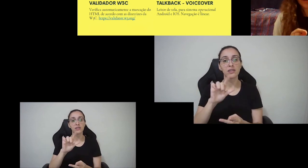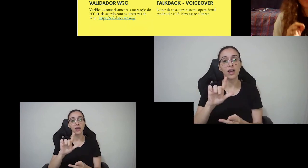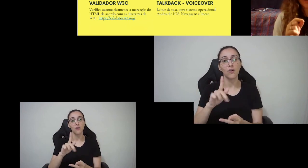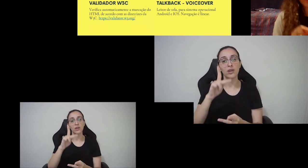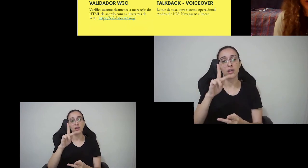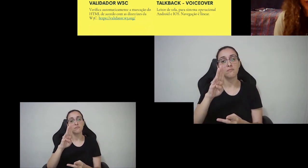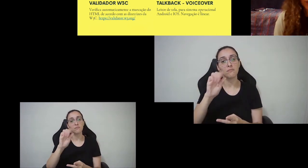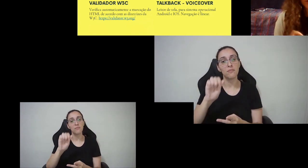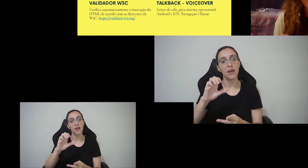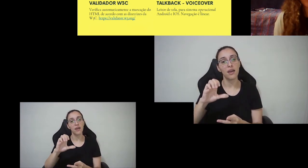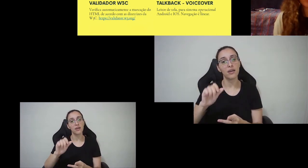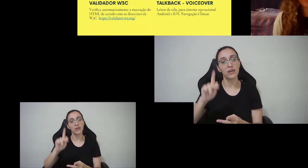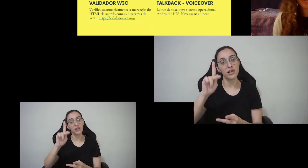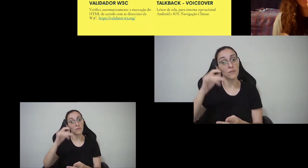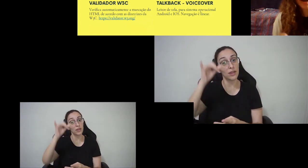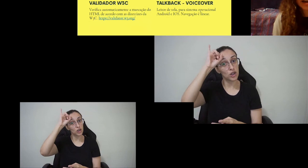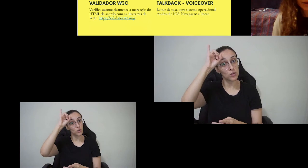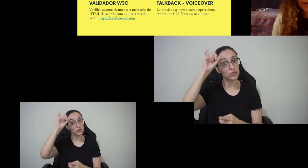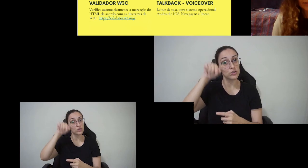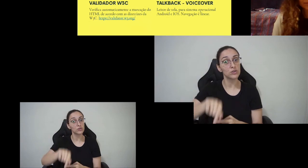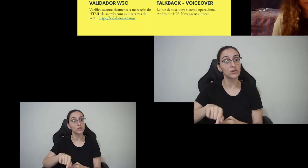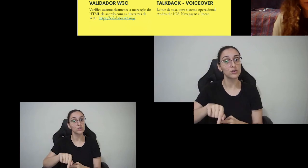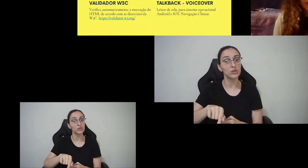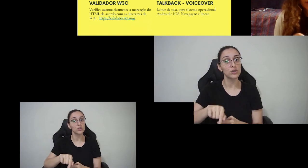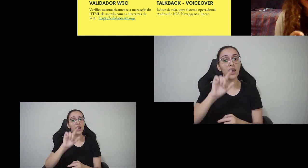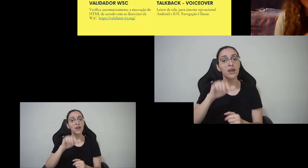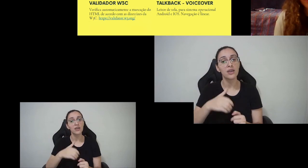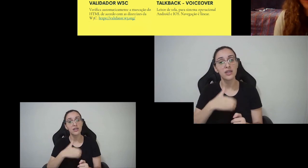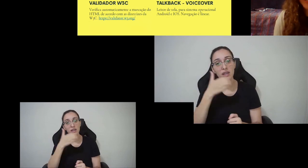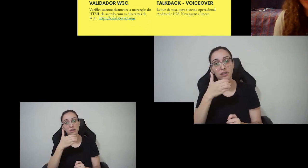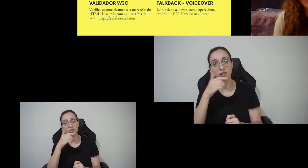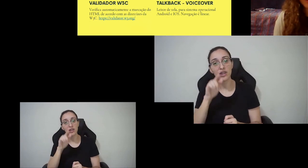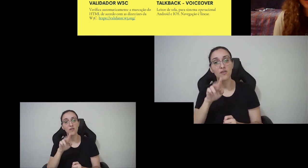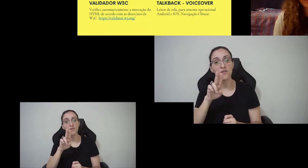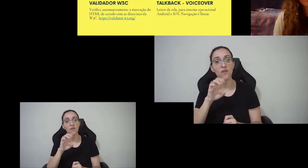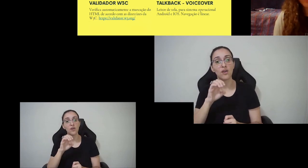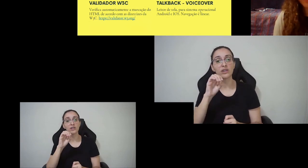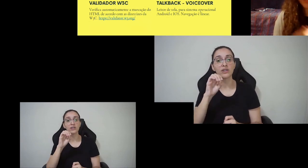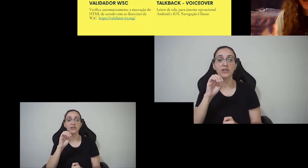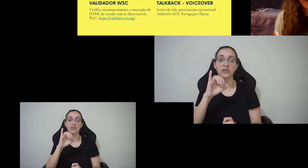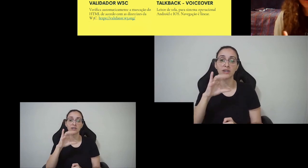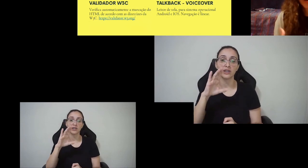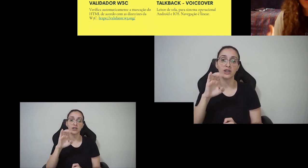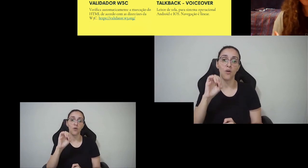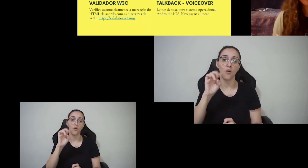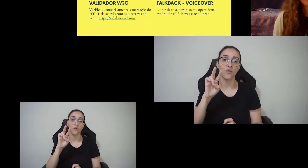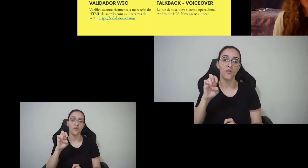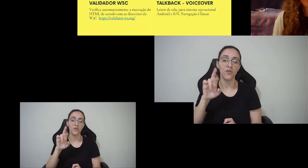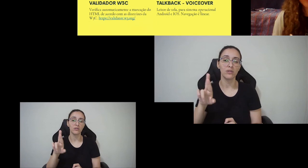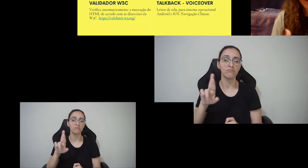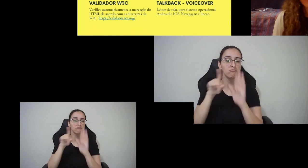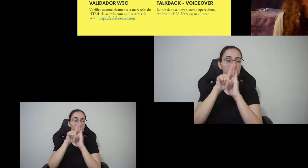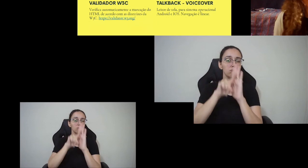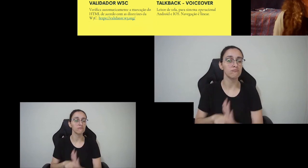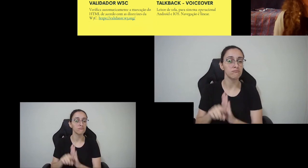O Talkback é para Android e o VoiceOver é para iOS. E eu desafio vocês a investigarem, olhar